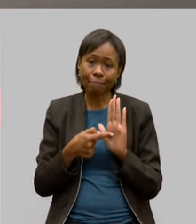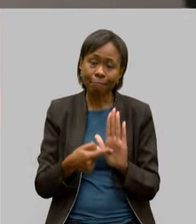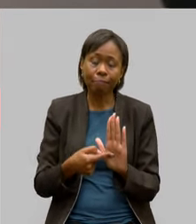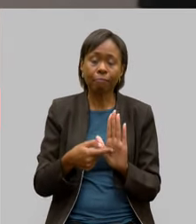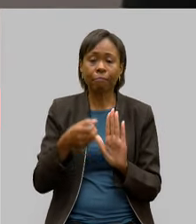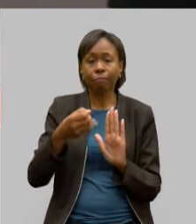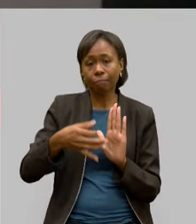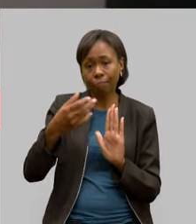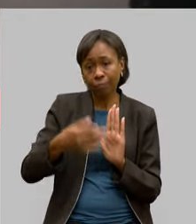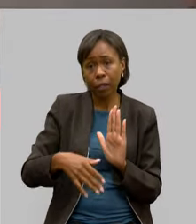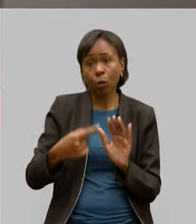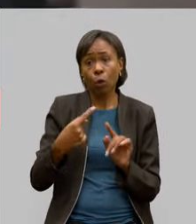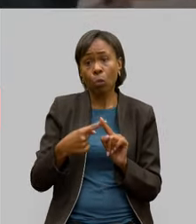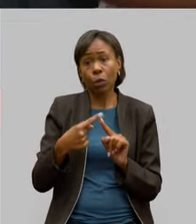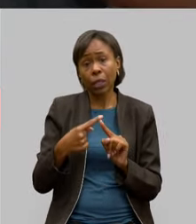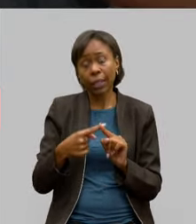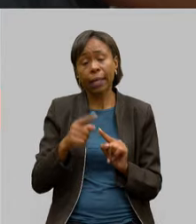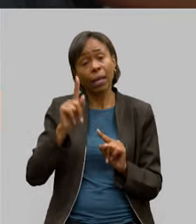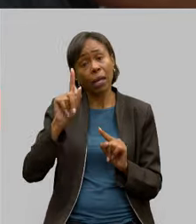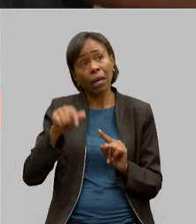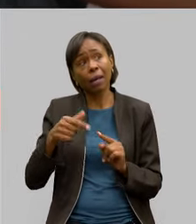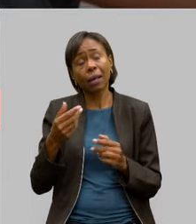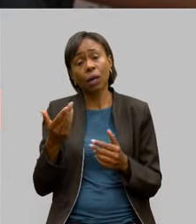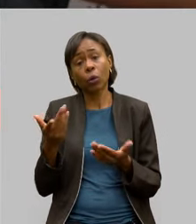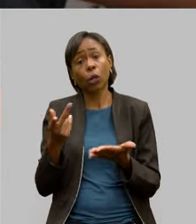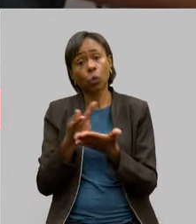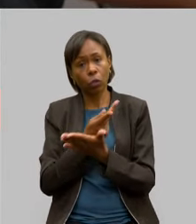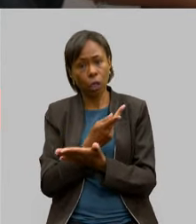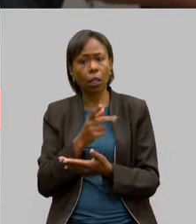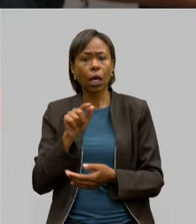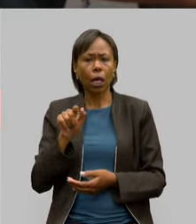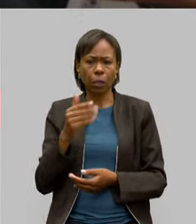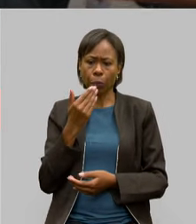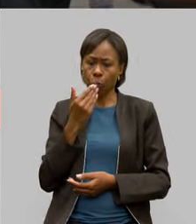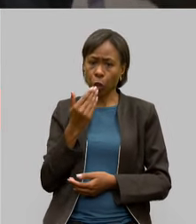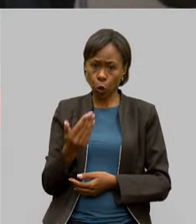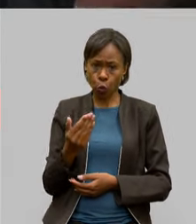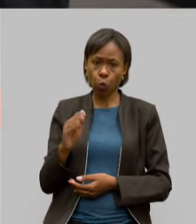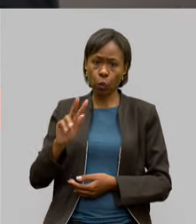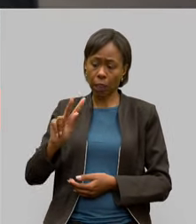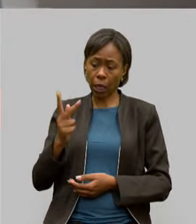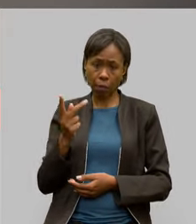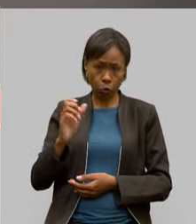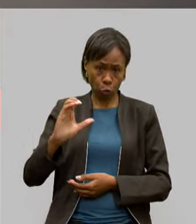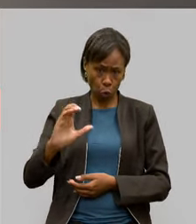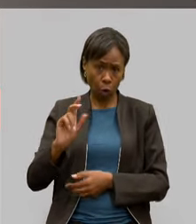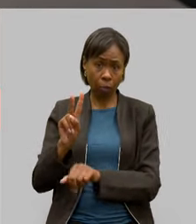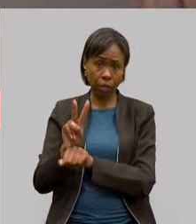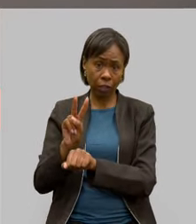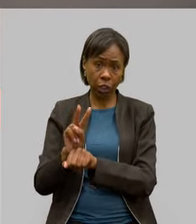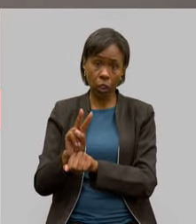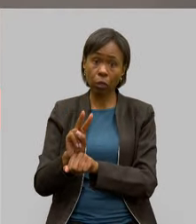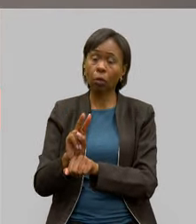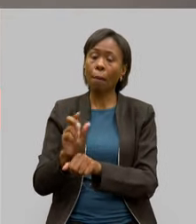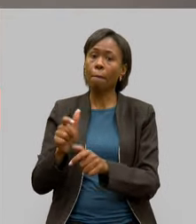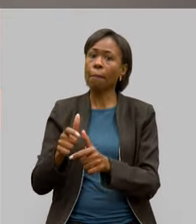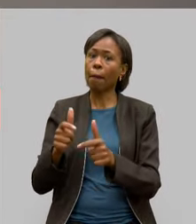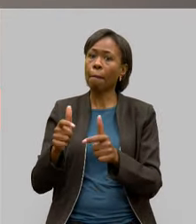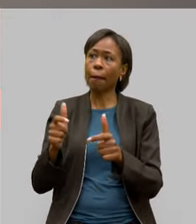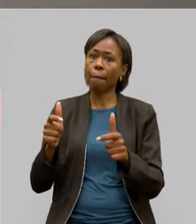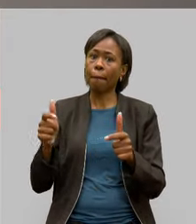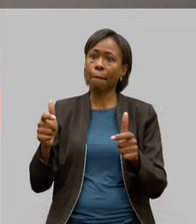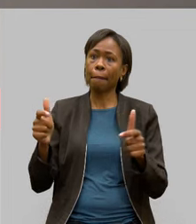essa é a situação nós temos ess esses pedidos de habas Corpos preventivos tem tem aumentado eh